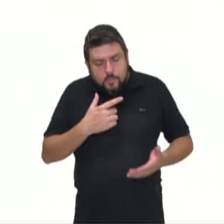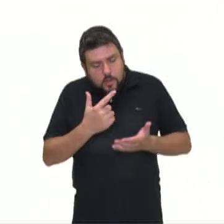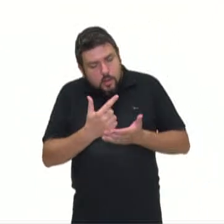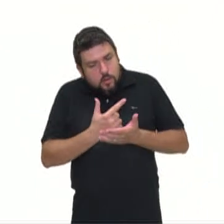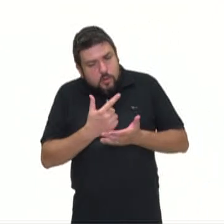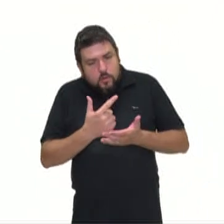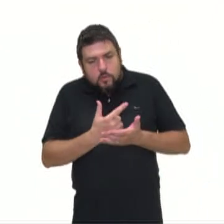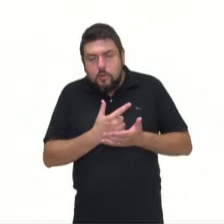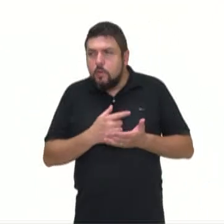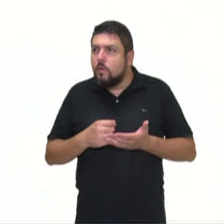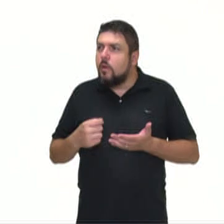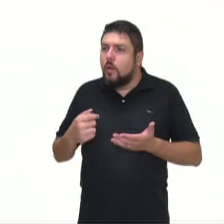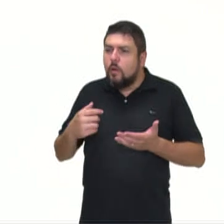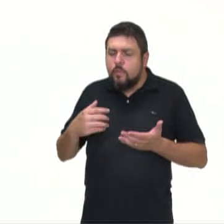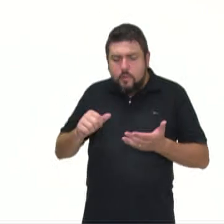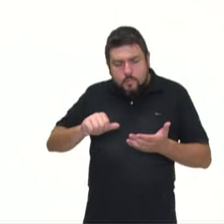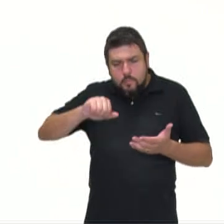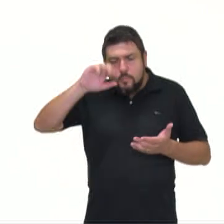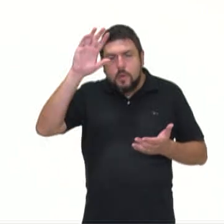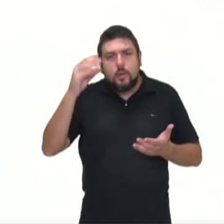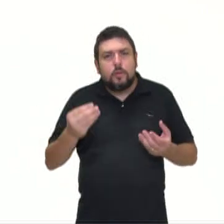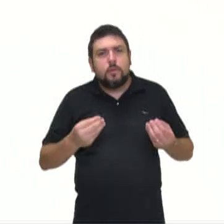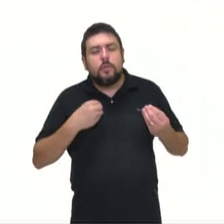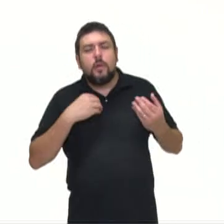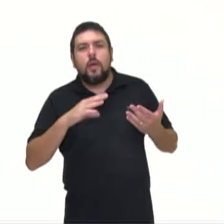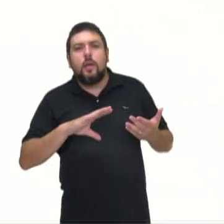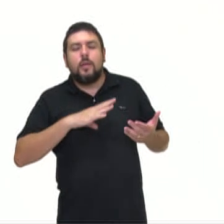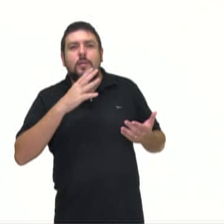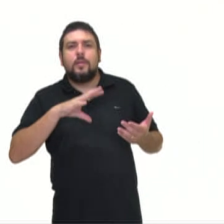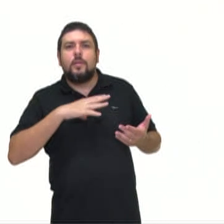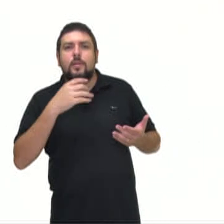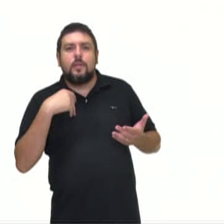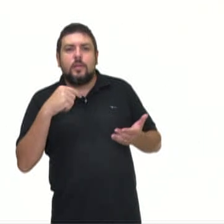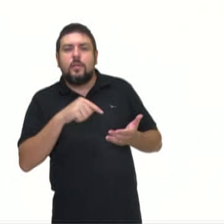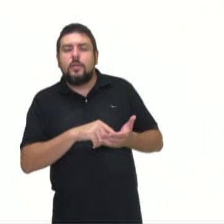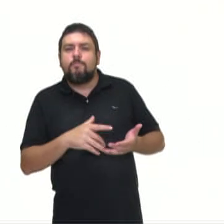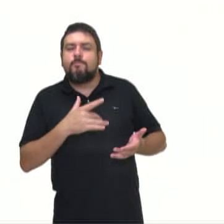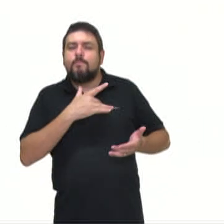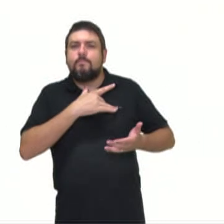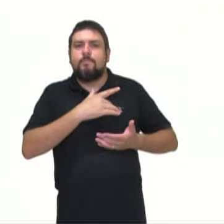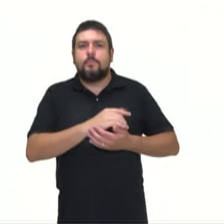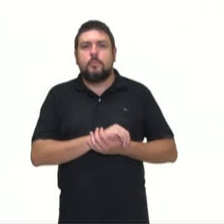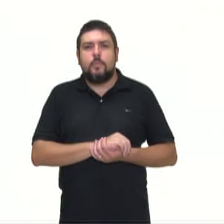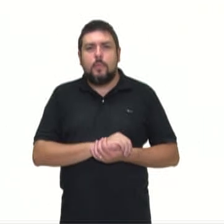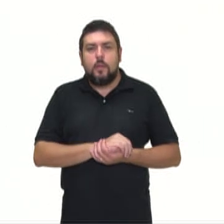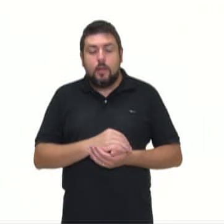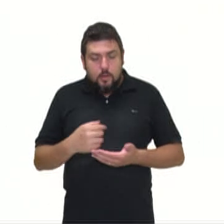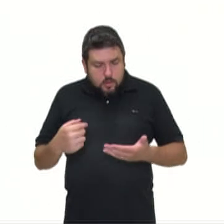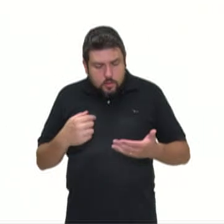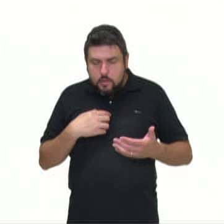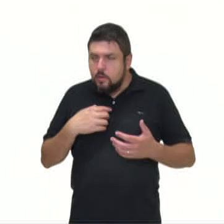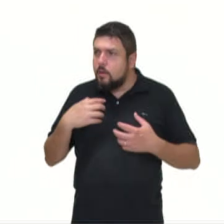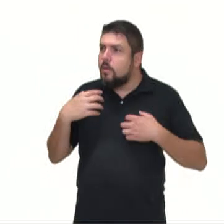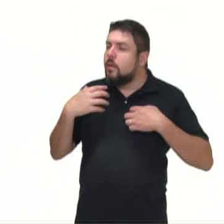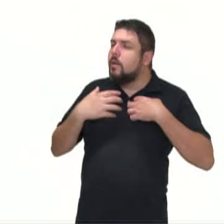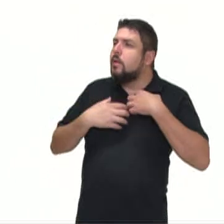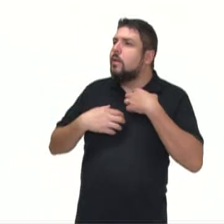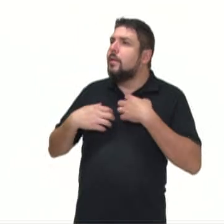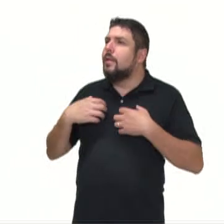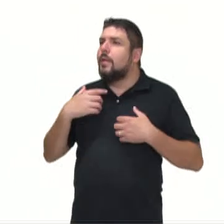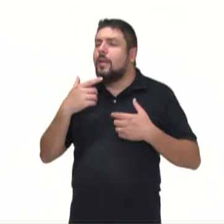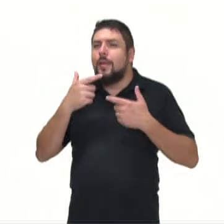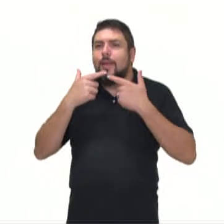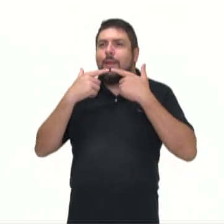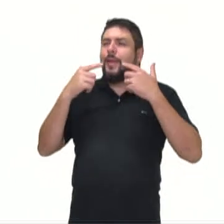a ousadia de querer. Como contar o que se seguiu?" Eu estava estonteada e assim recebi o livro na